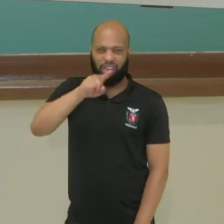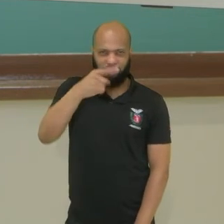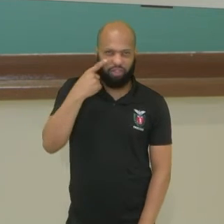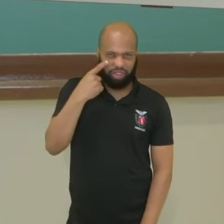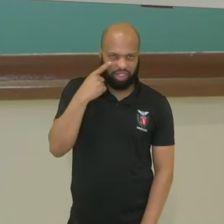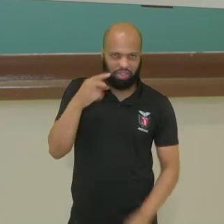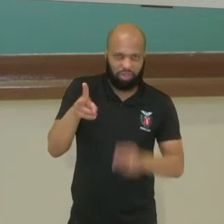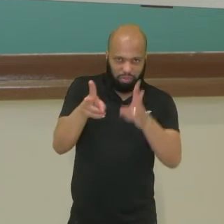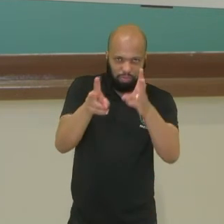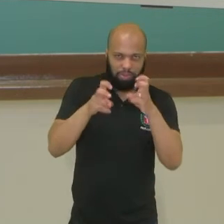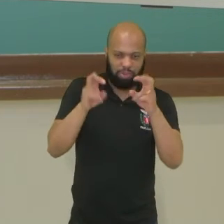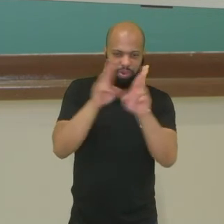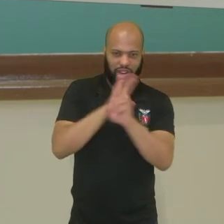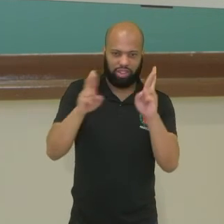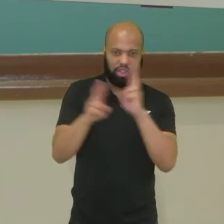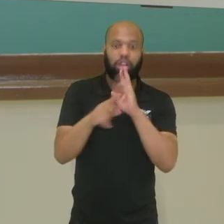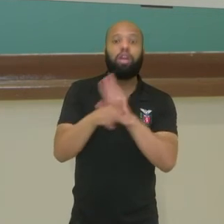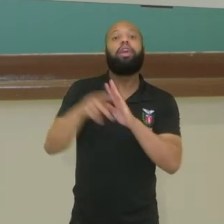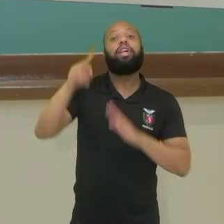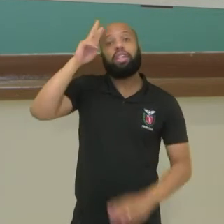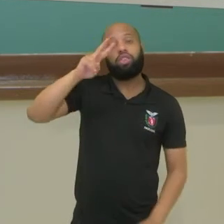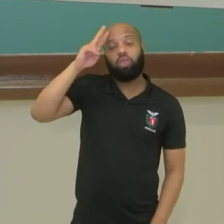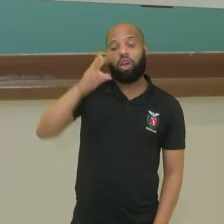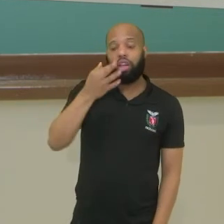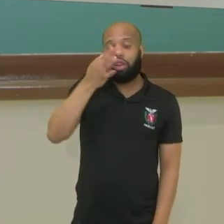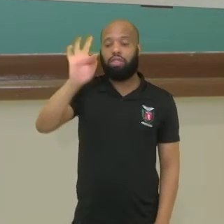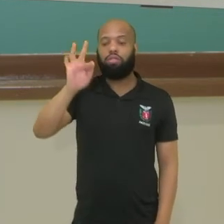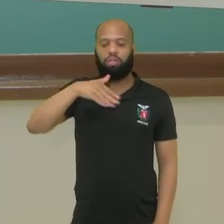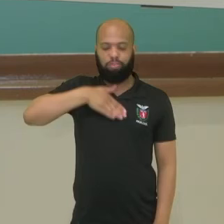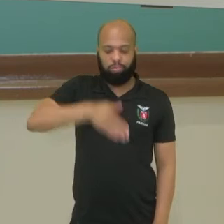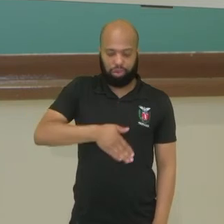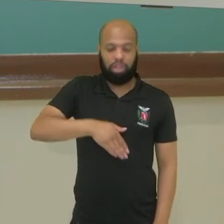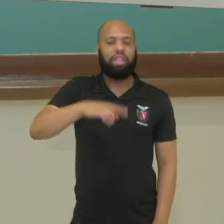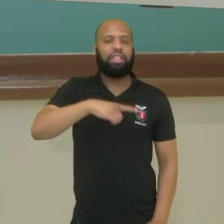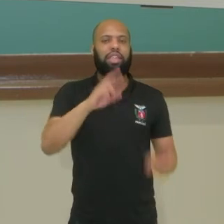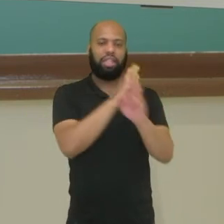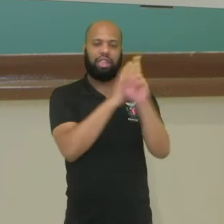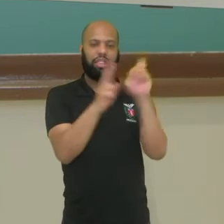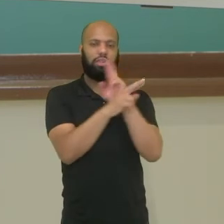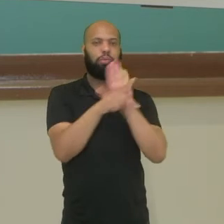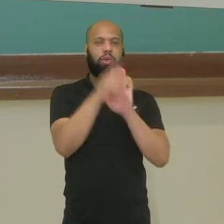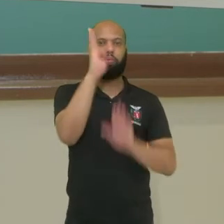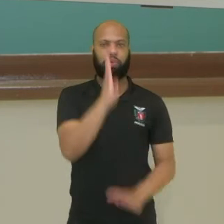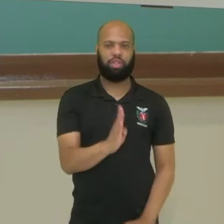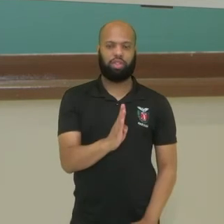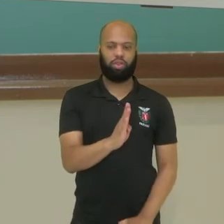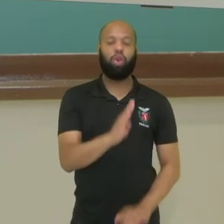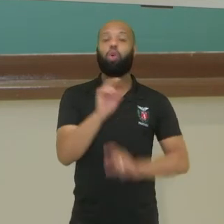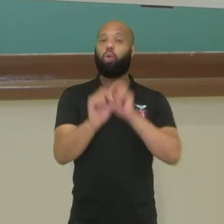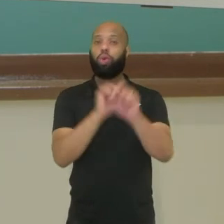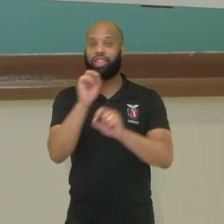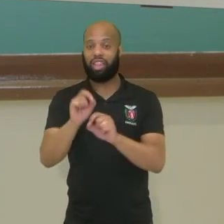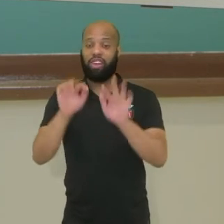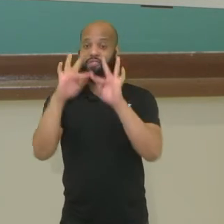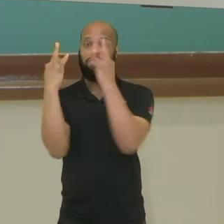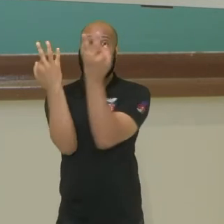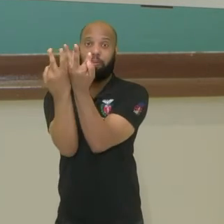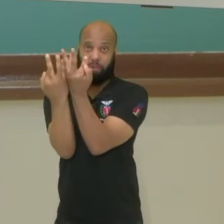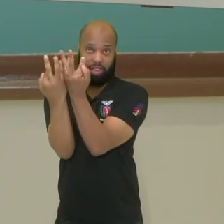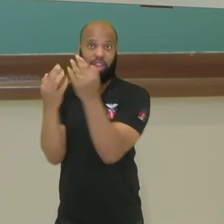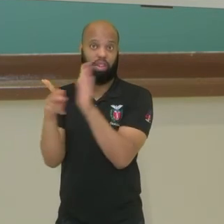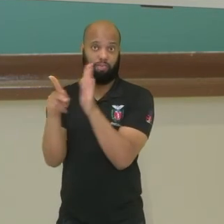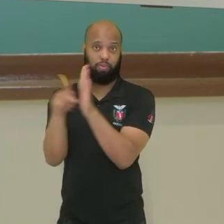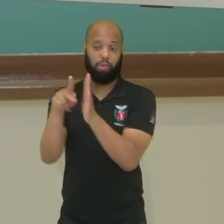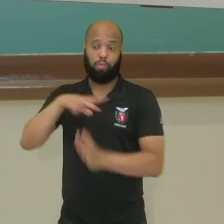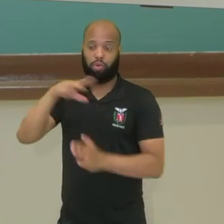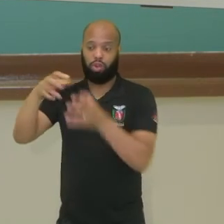da história da França napoleônica com a história do Brasil, com a vinda da família real portuguesa no ano